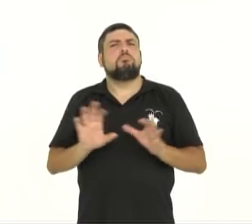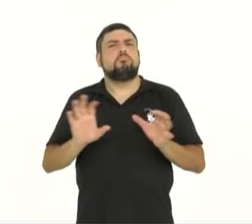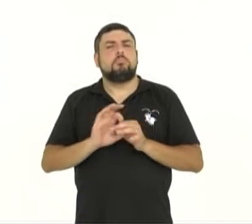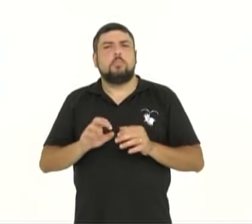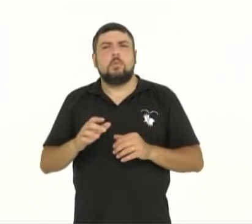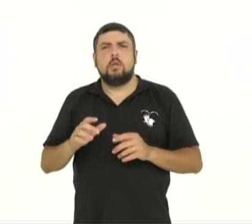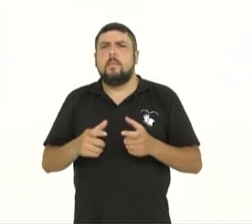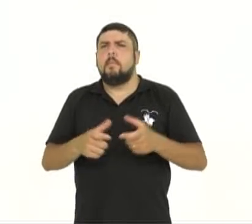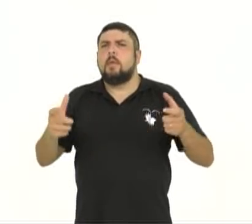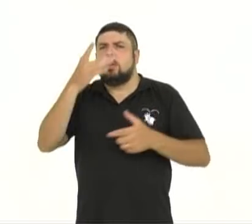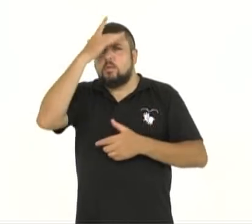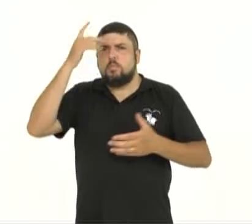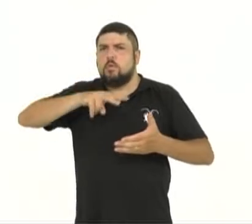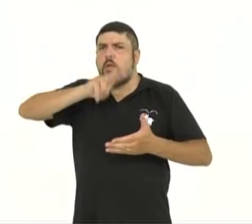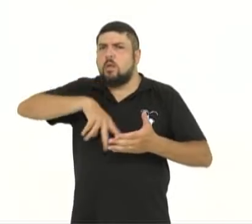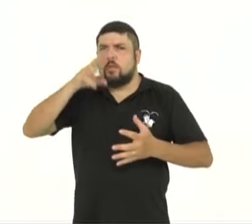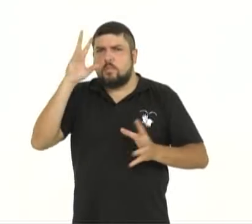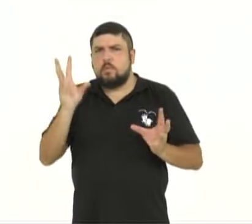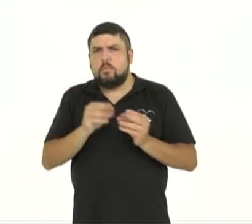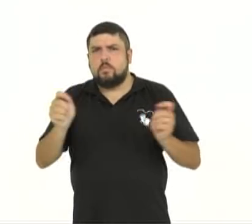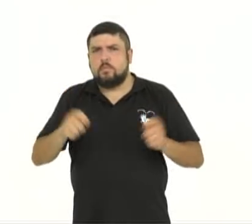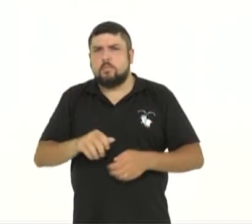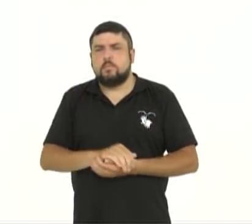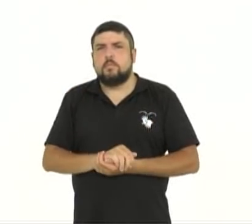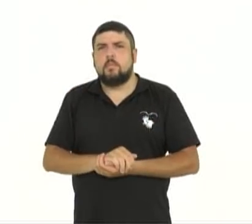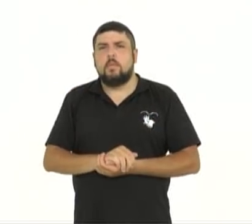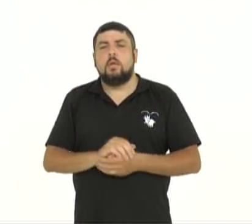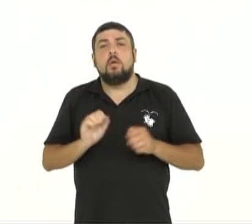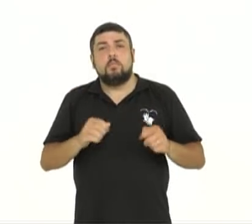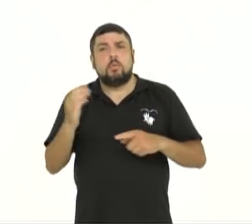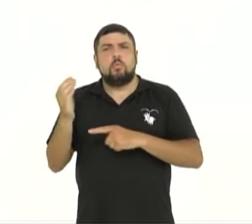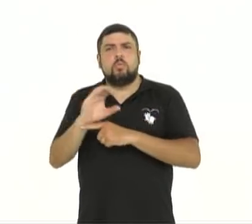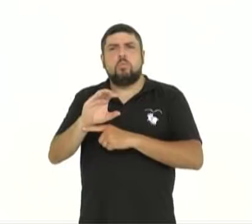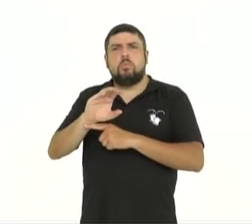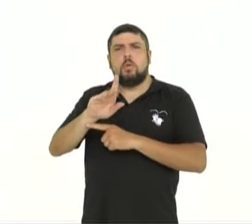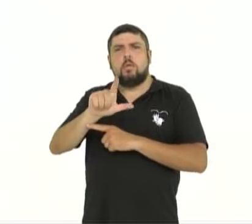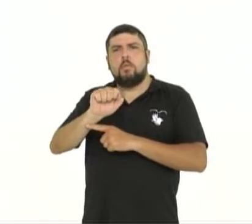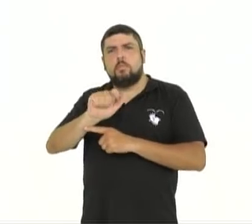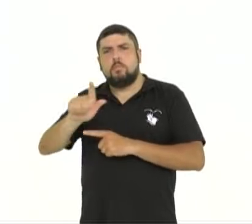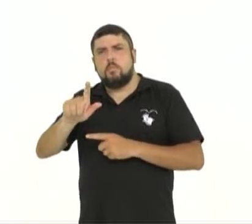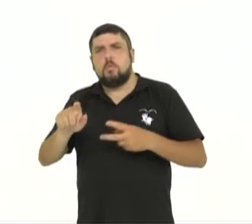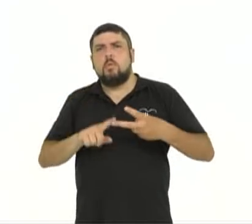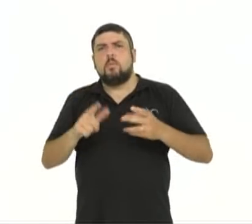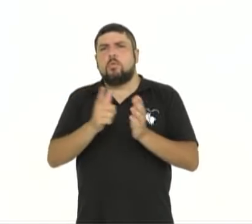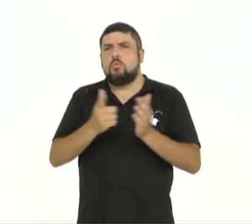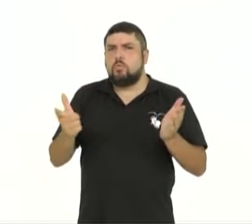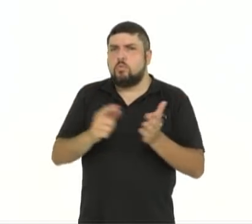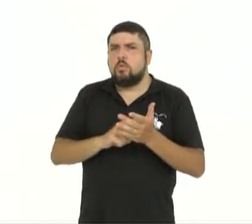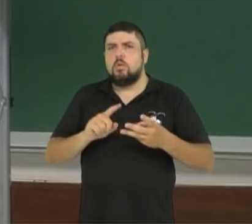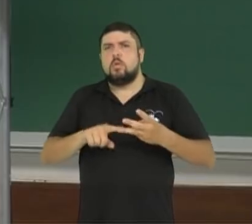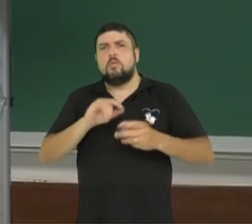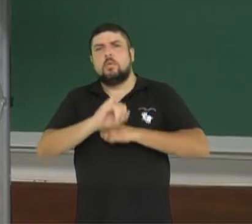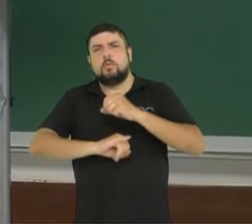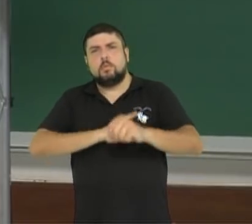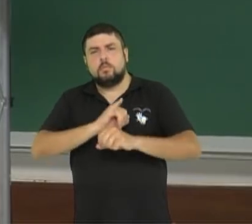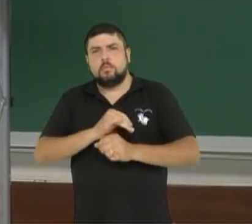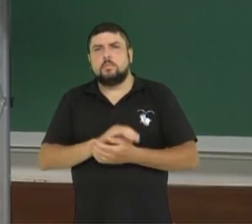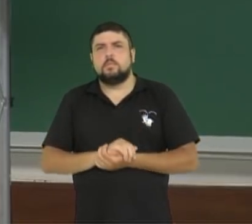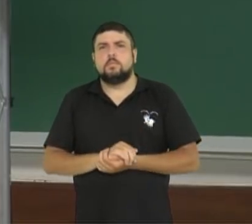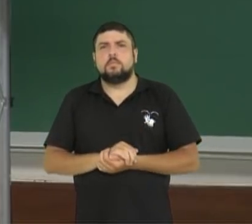decodificar, entender e interpretar. Podem ser divulgadas em blogs, jornais e revistas impressos ou eletrônicos, né? Esses são alguns meios